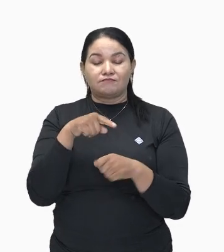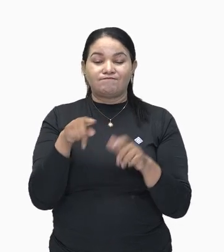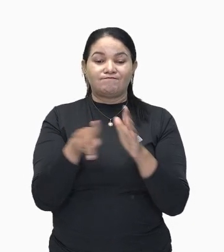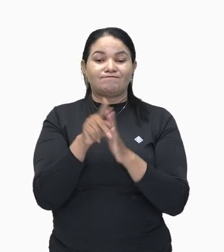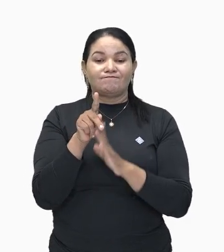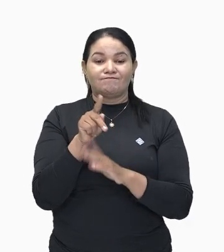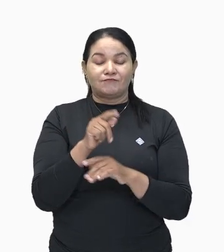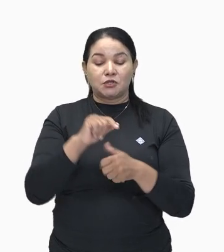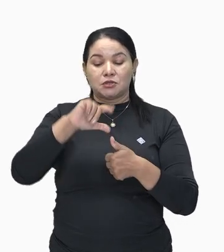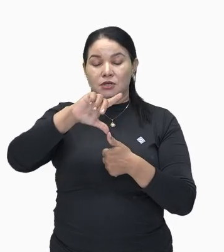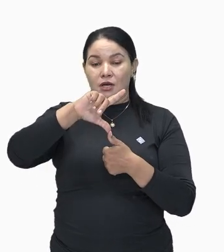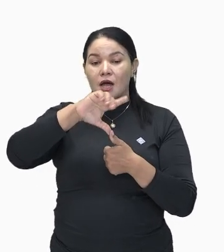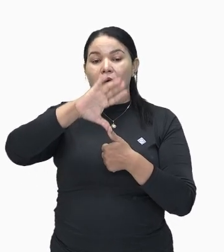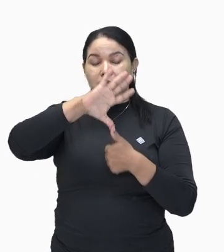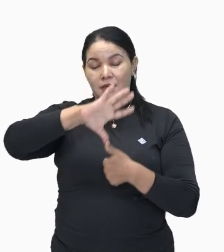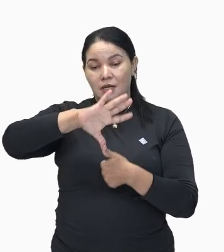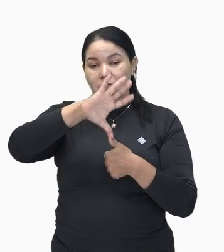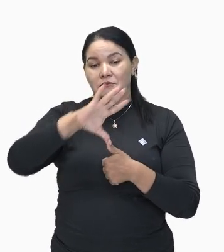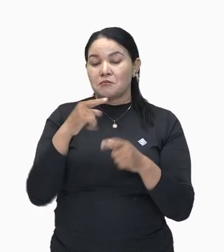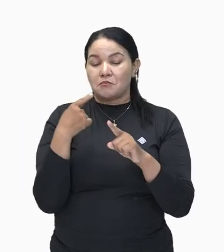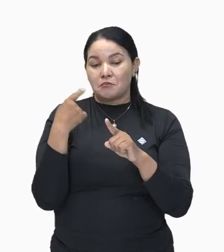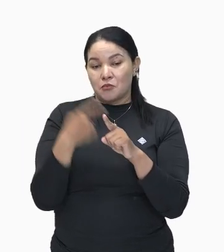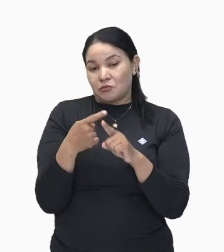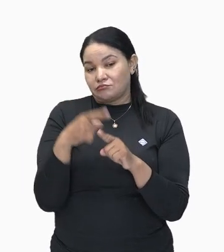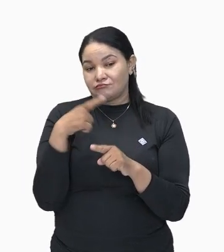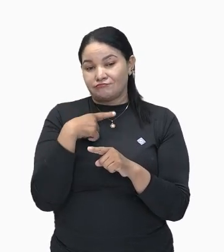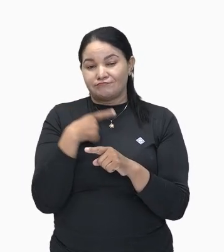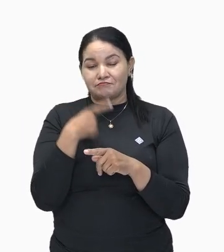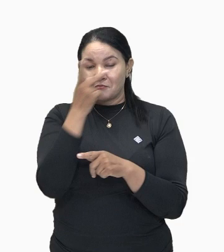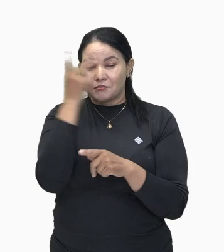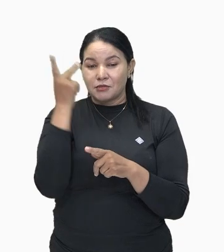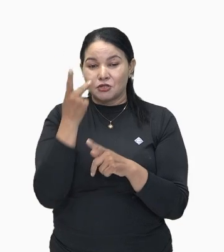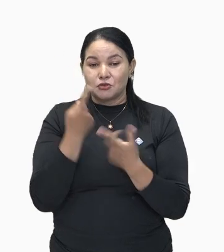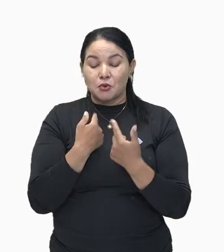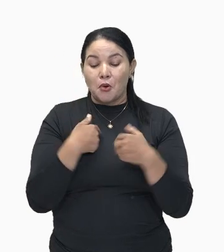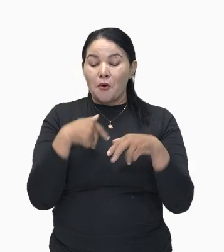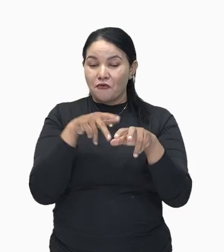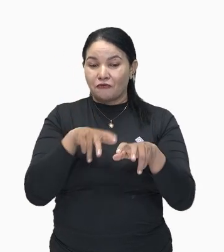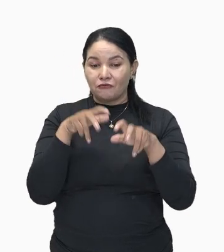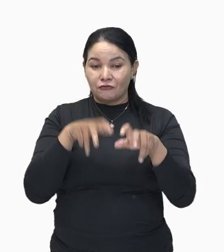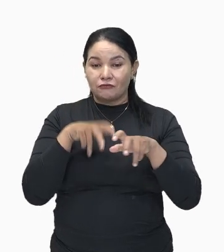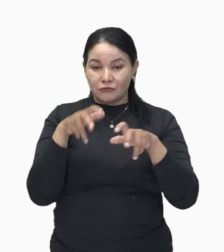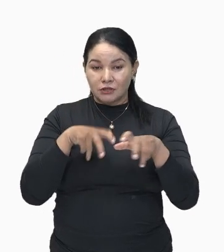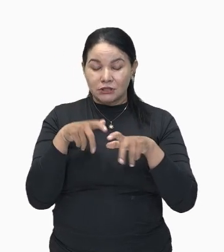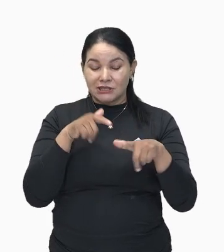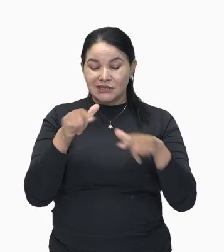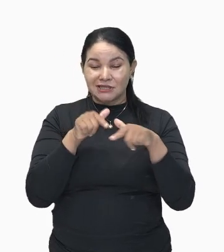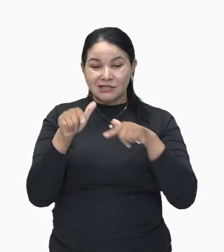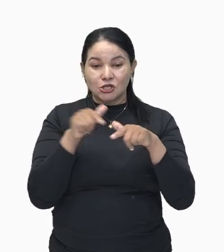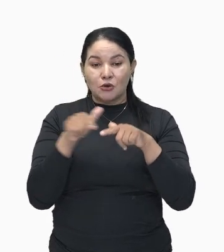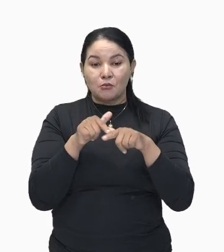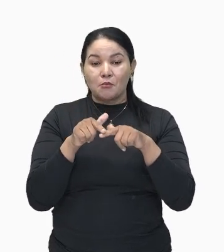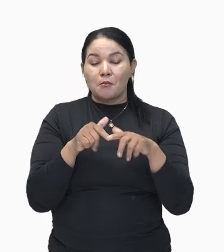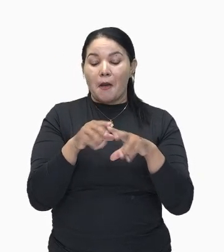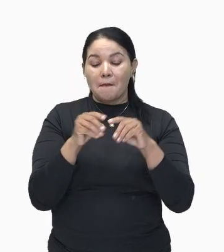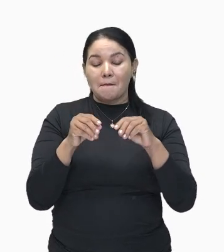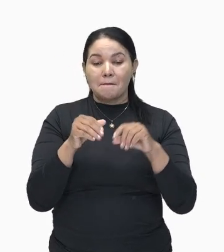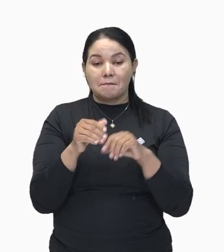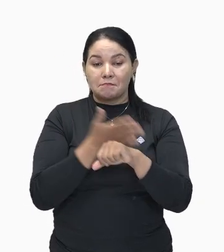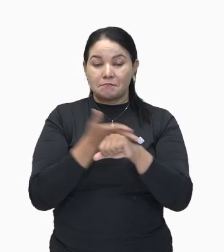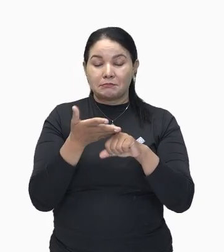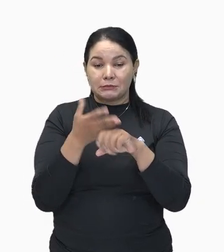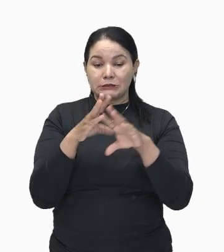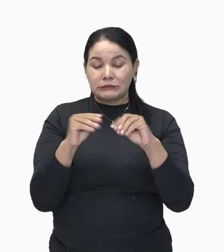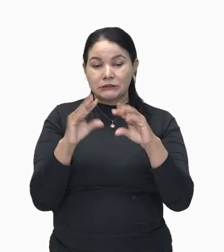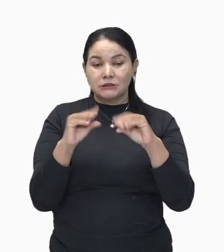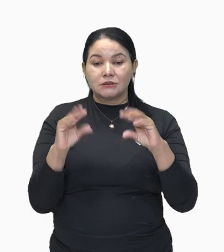e empregava principalmente ali as pessoas nessas fazendas com o cultivo do algodão. Então, por isso que nessa região